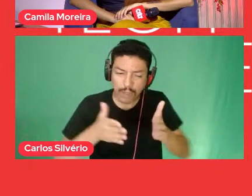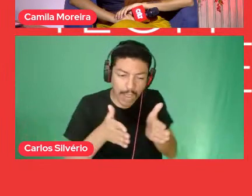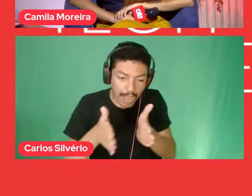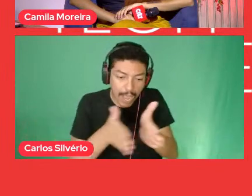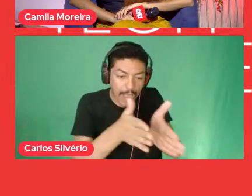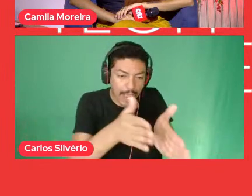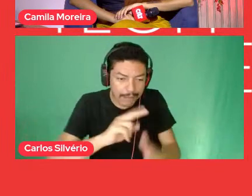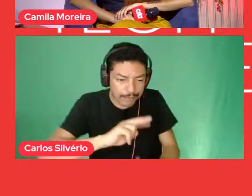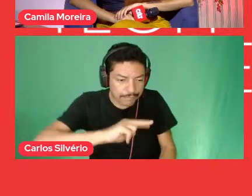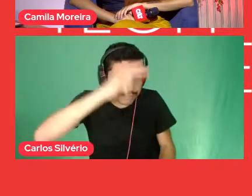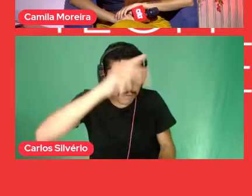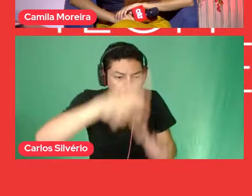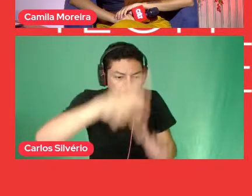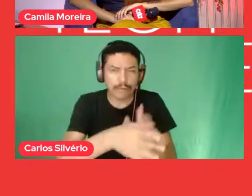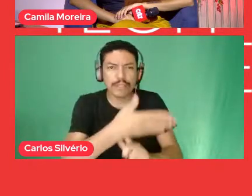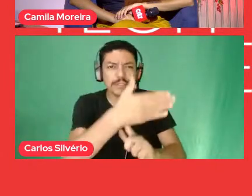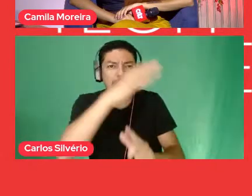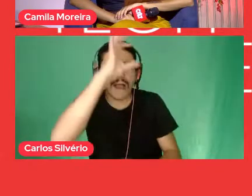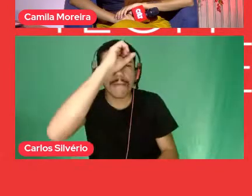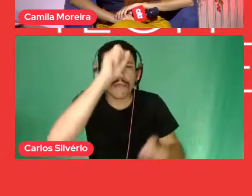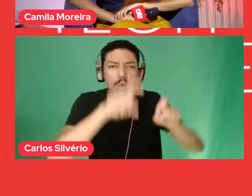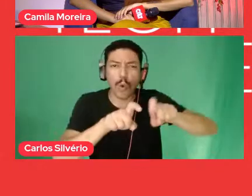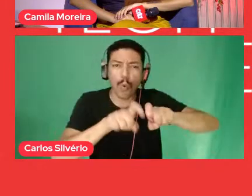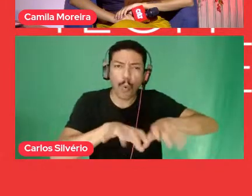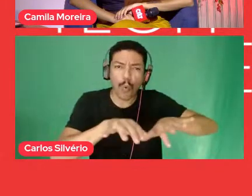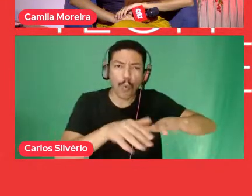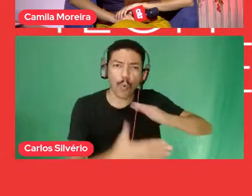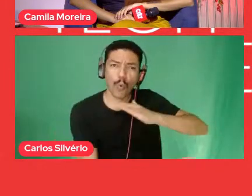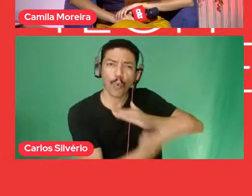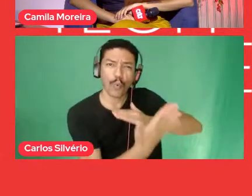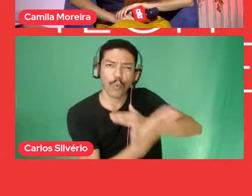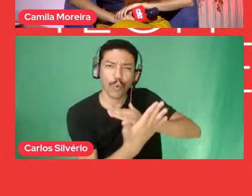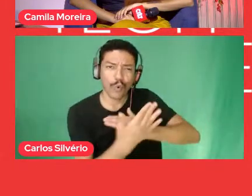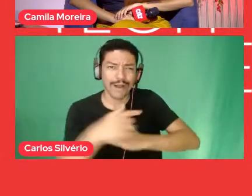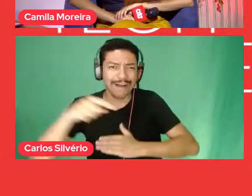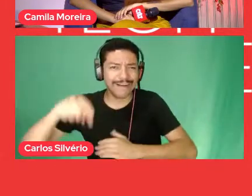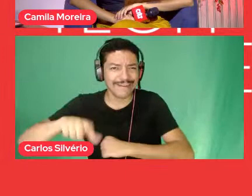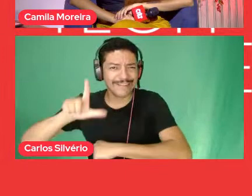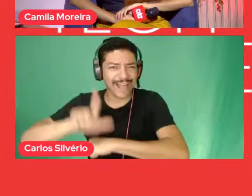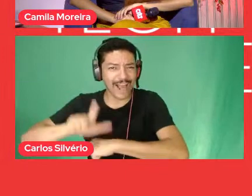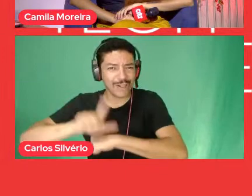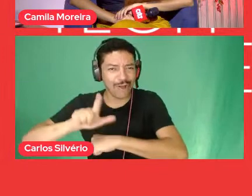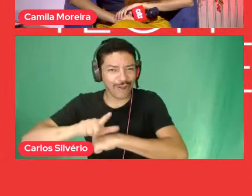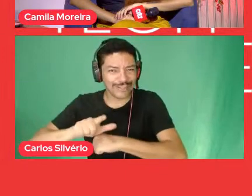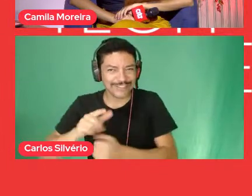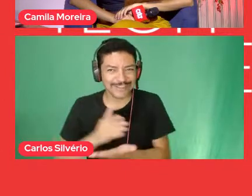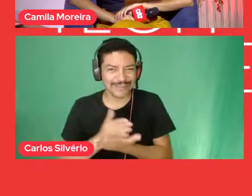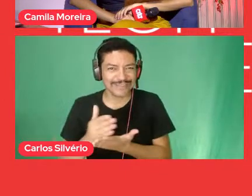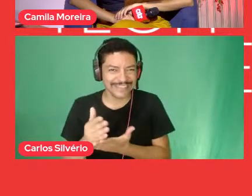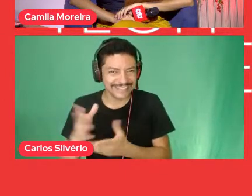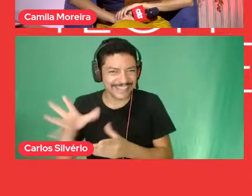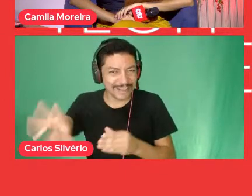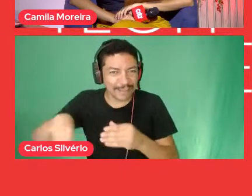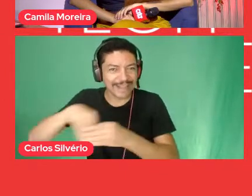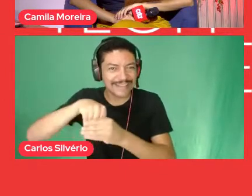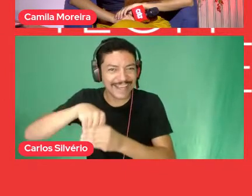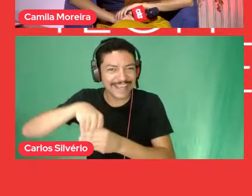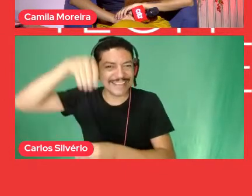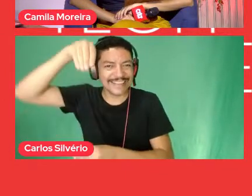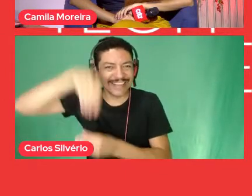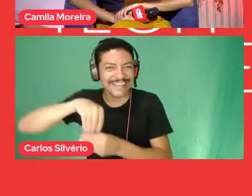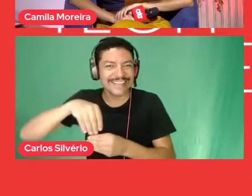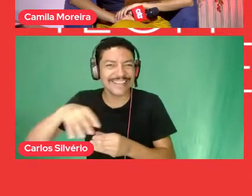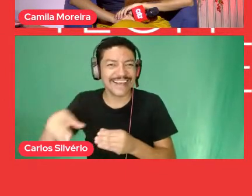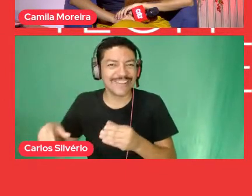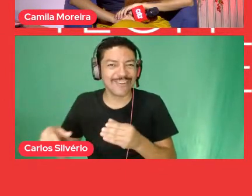que eu aprendesse a mexer no computador, que eu ajudasse ele a implantar algo dentro da loja dele. Eu tinha só 12